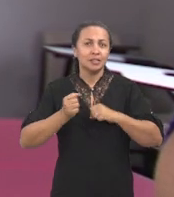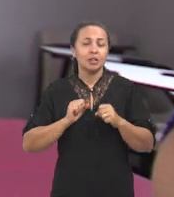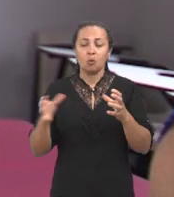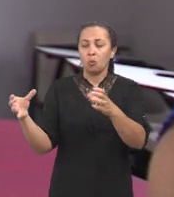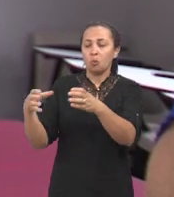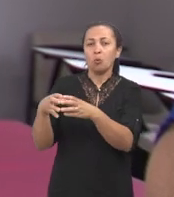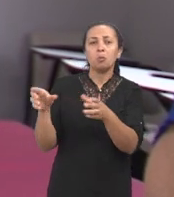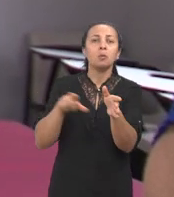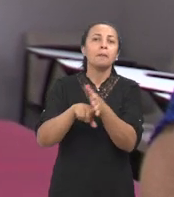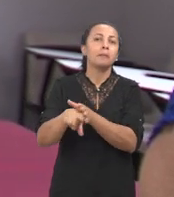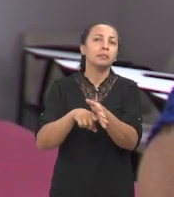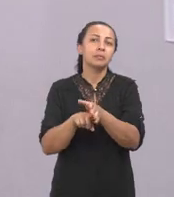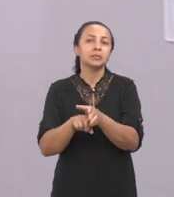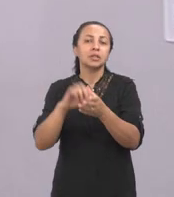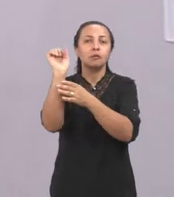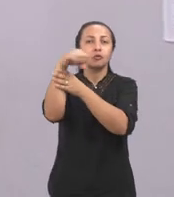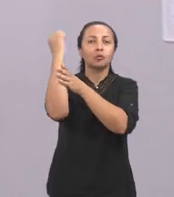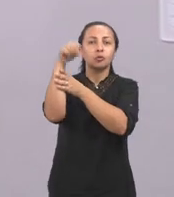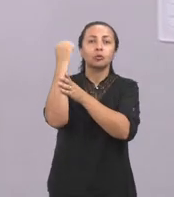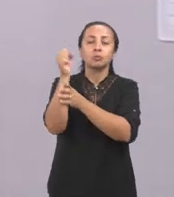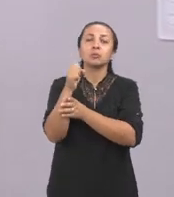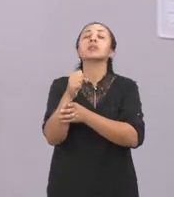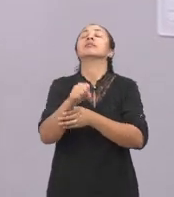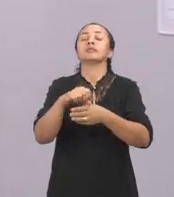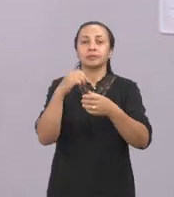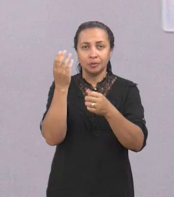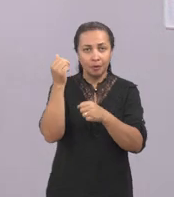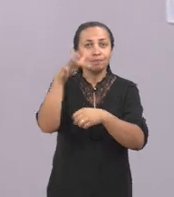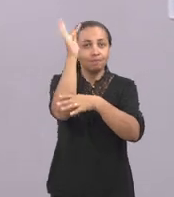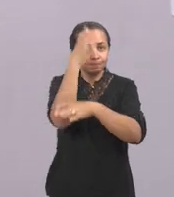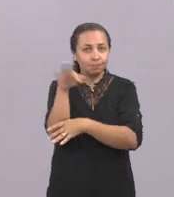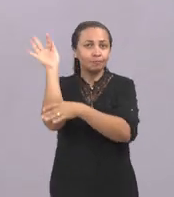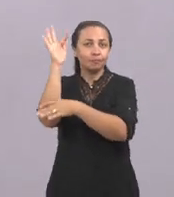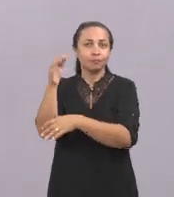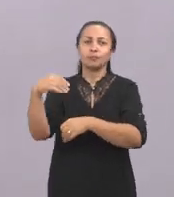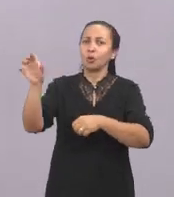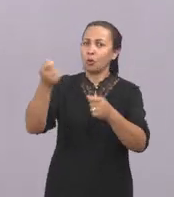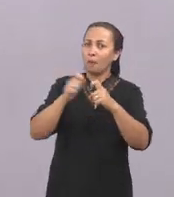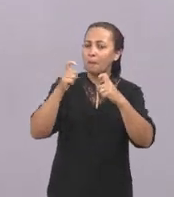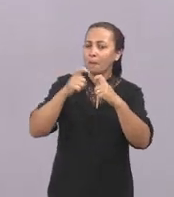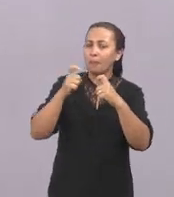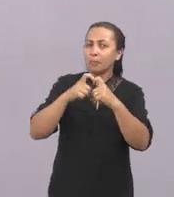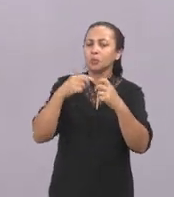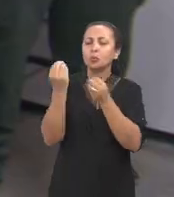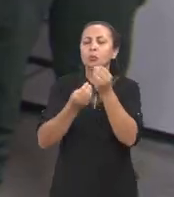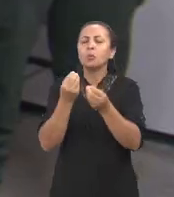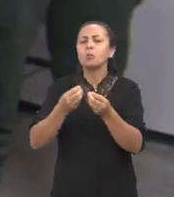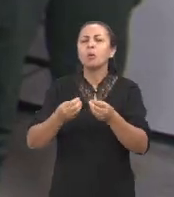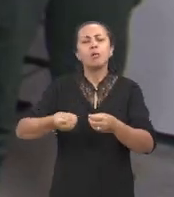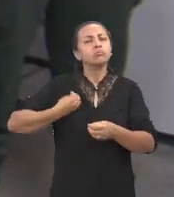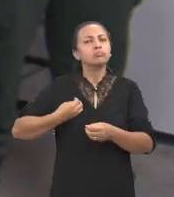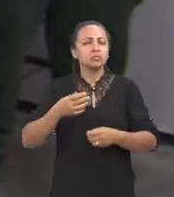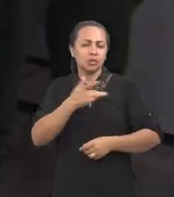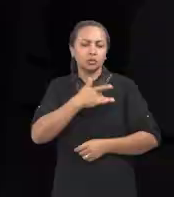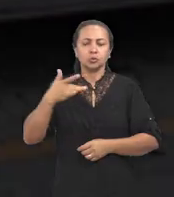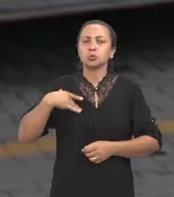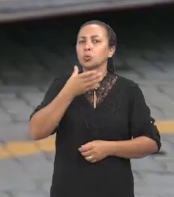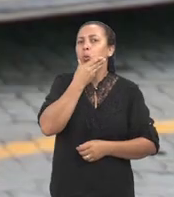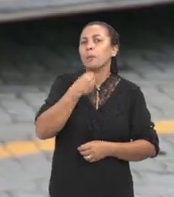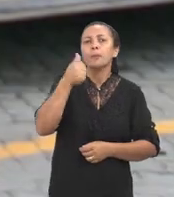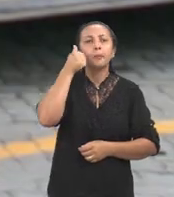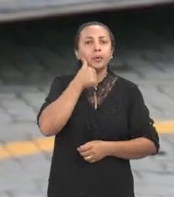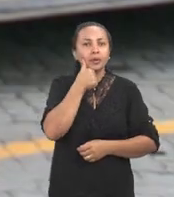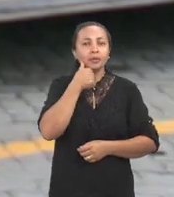grupo de pesquisa do departamento de fisioterapia da Faculdade de Medicina da UFC que saber como anda a saúde desses homens e mulheres